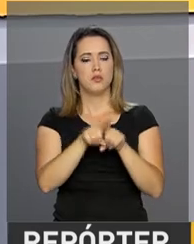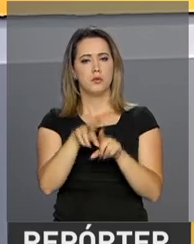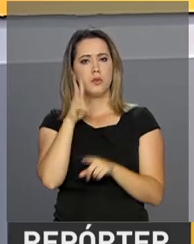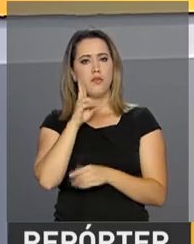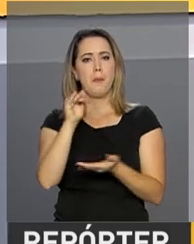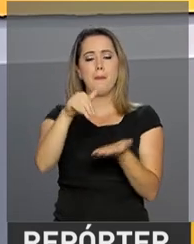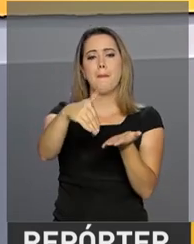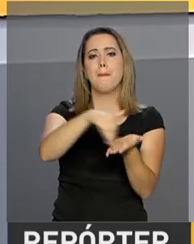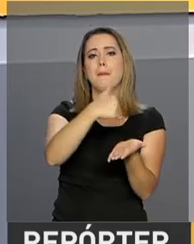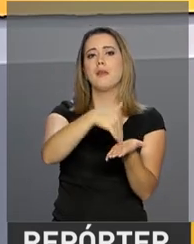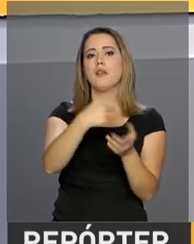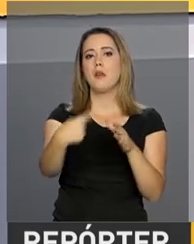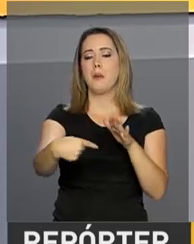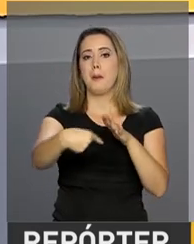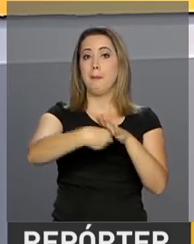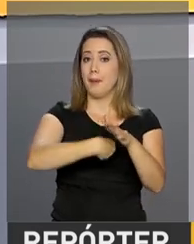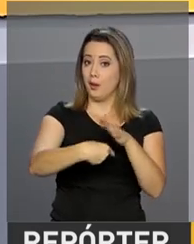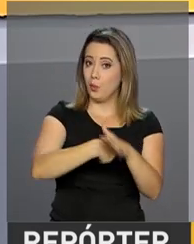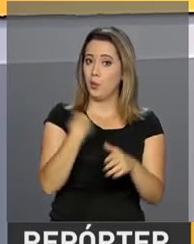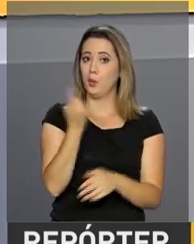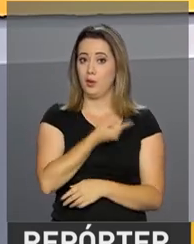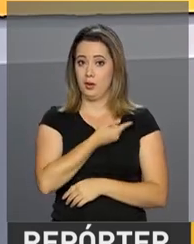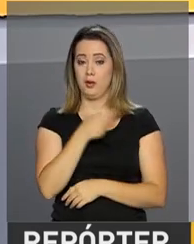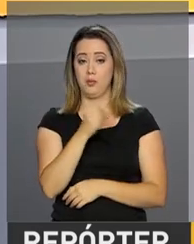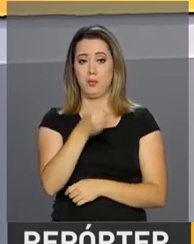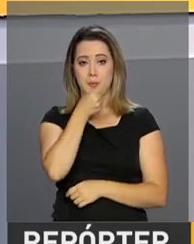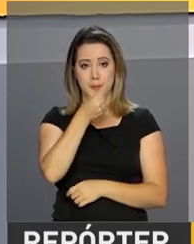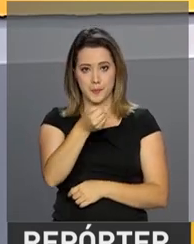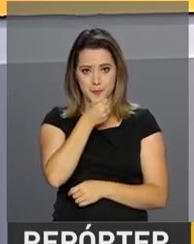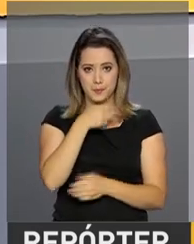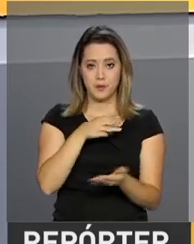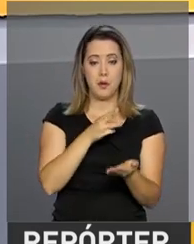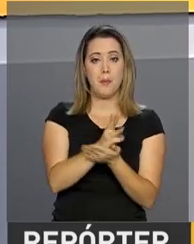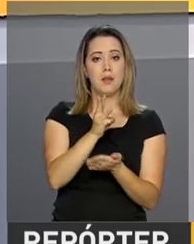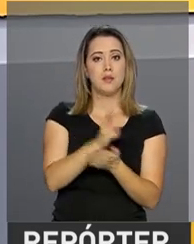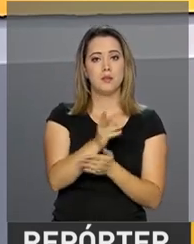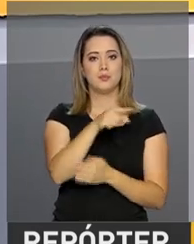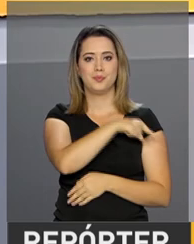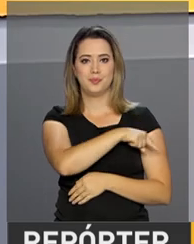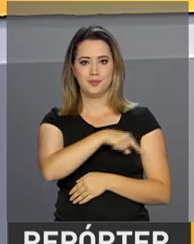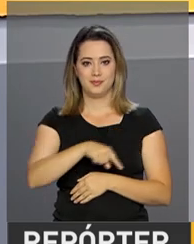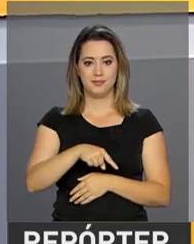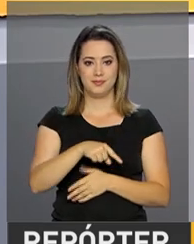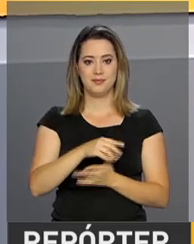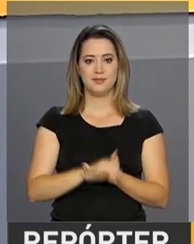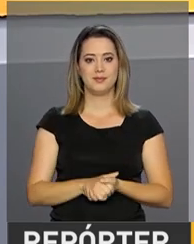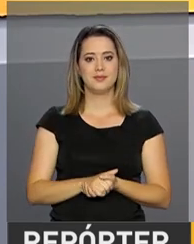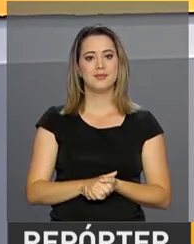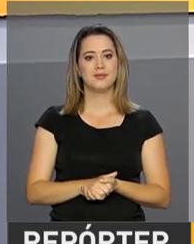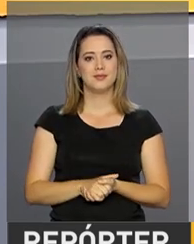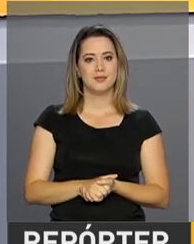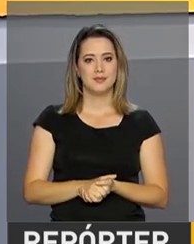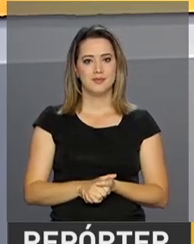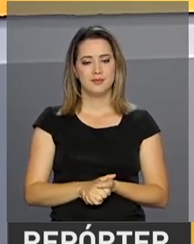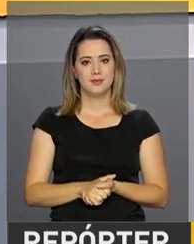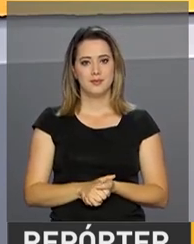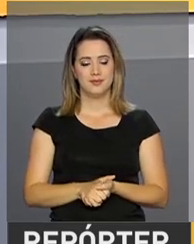e pode também enviar perguntas para os nossos entrevistados pelo WhatsApp da TV. O número é